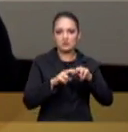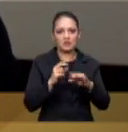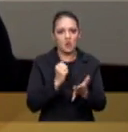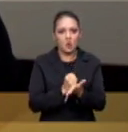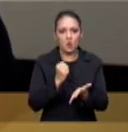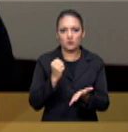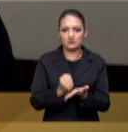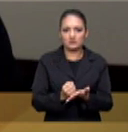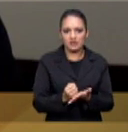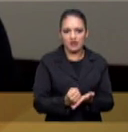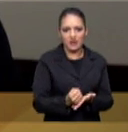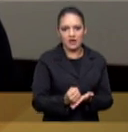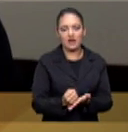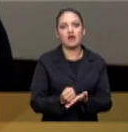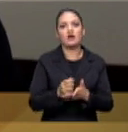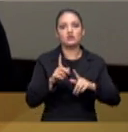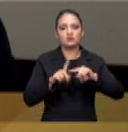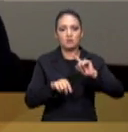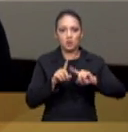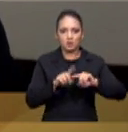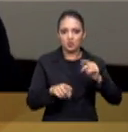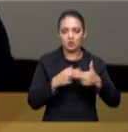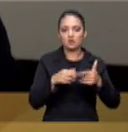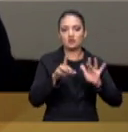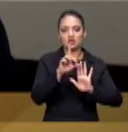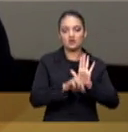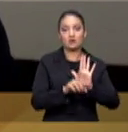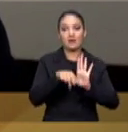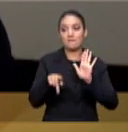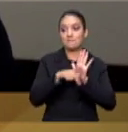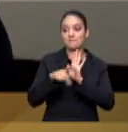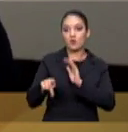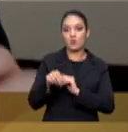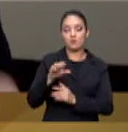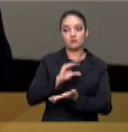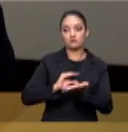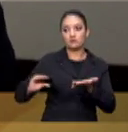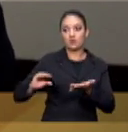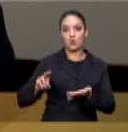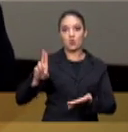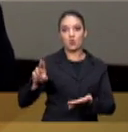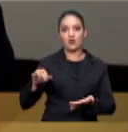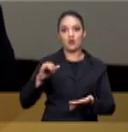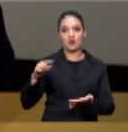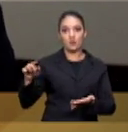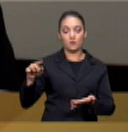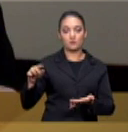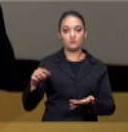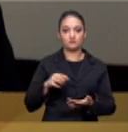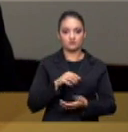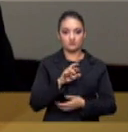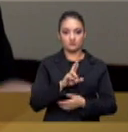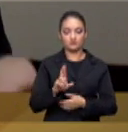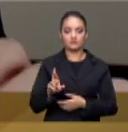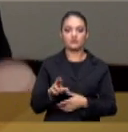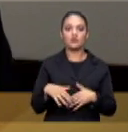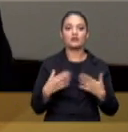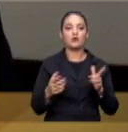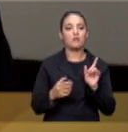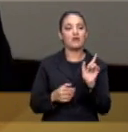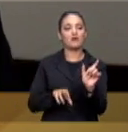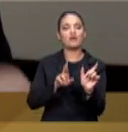de fornecimento de bens e direitos, pertencem à União. Vejam que a